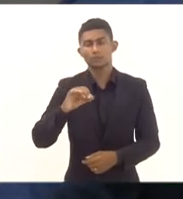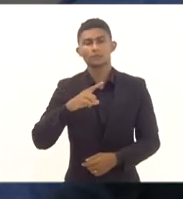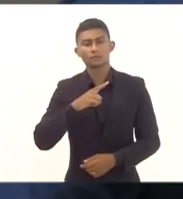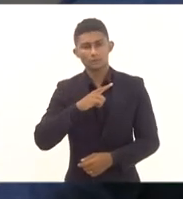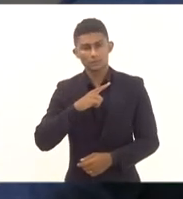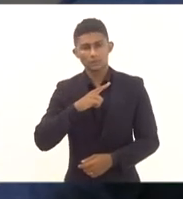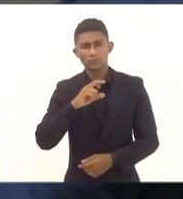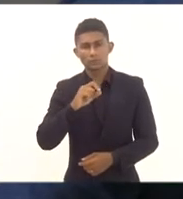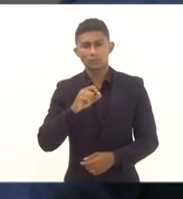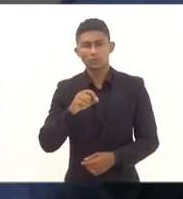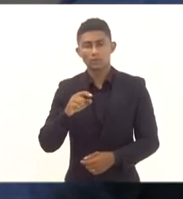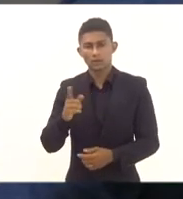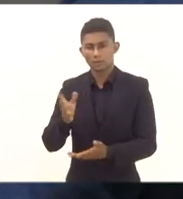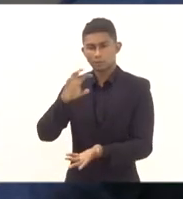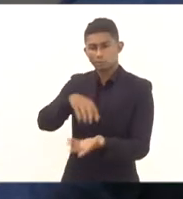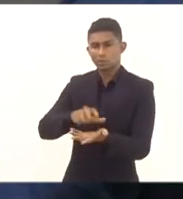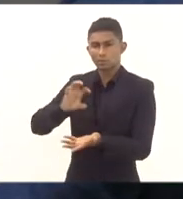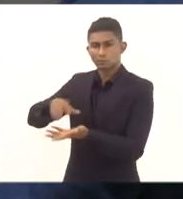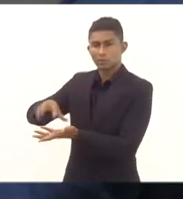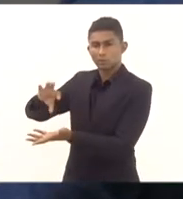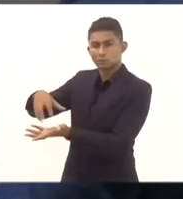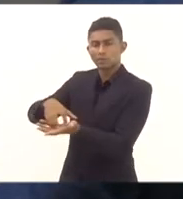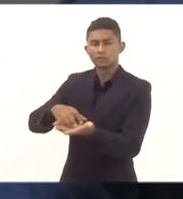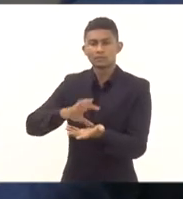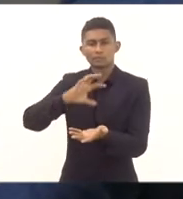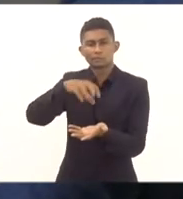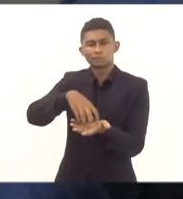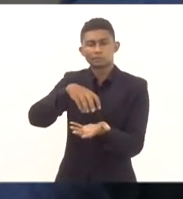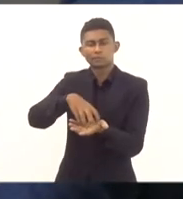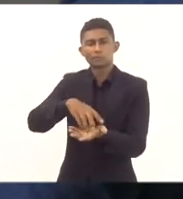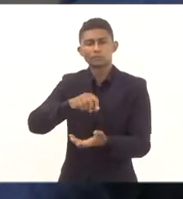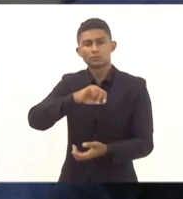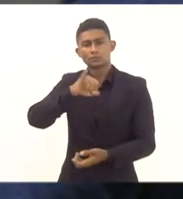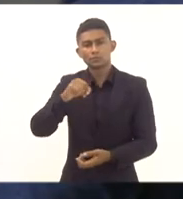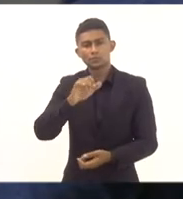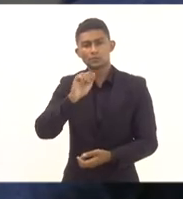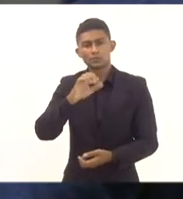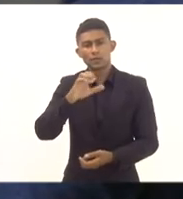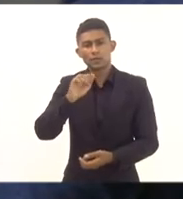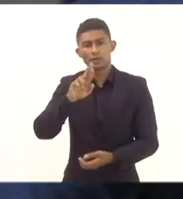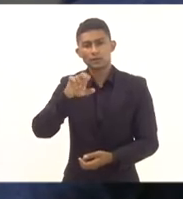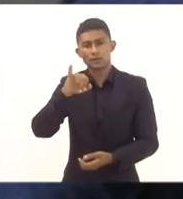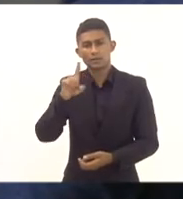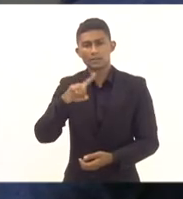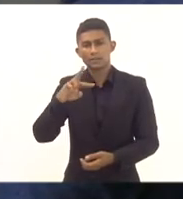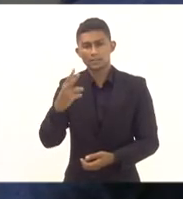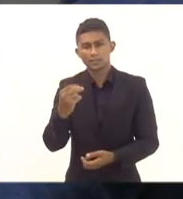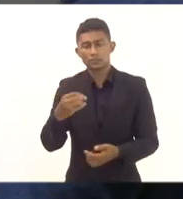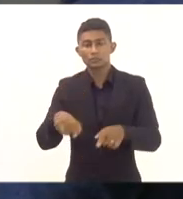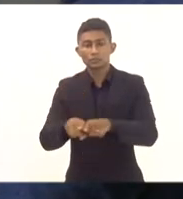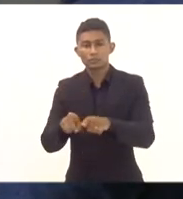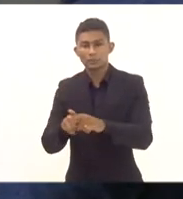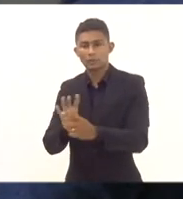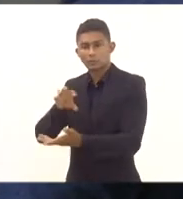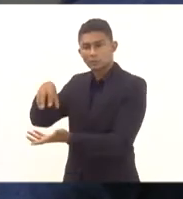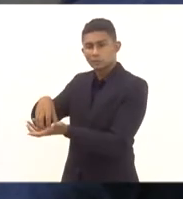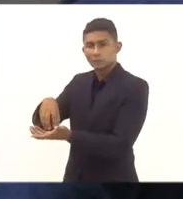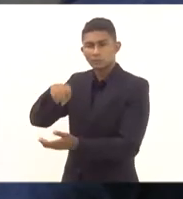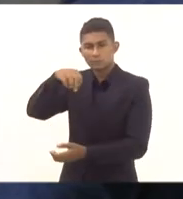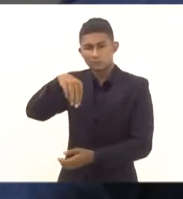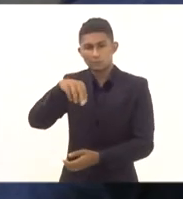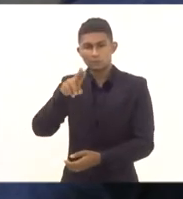bases implantadas no Jacarezinho na Muzema juntamente com programa Cidade integrada porque não adianta